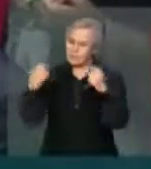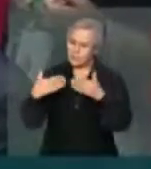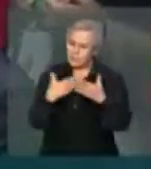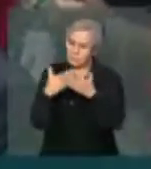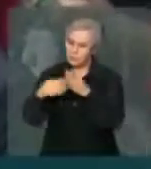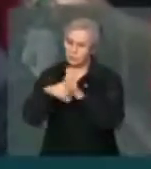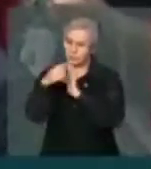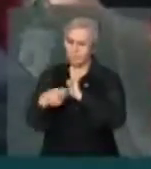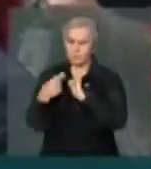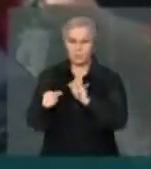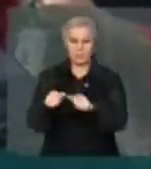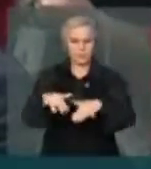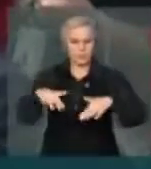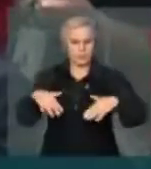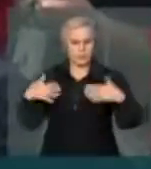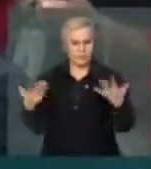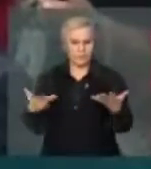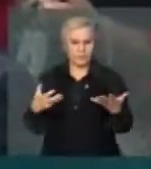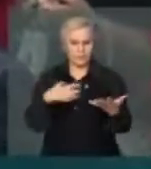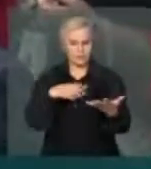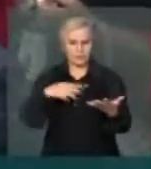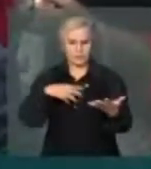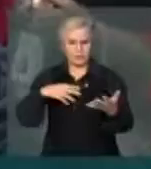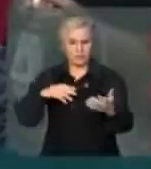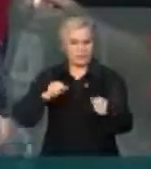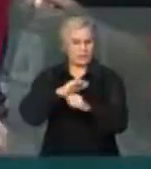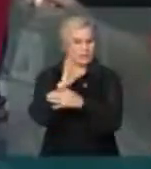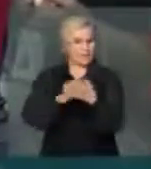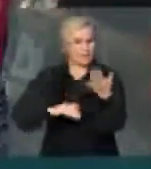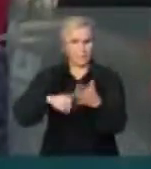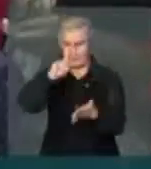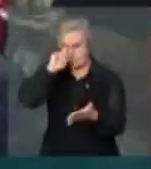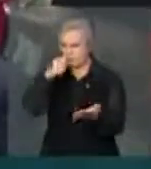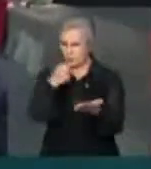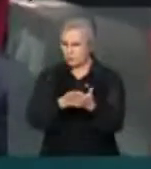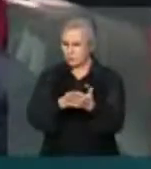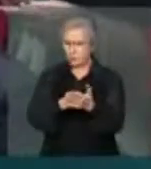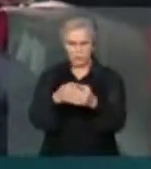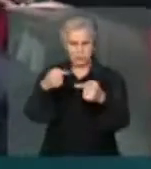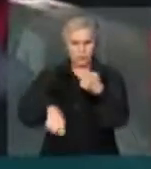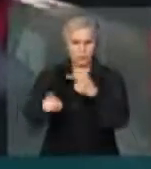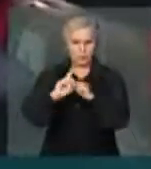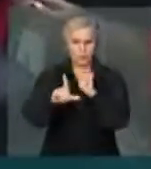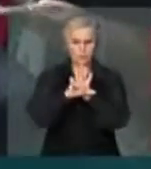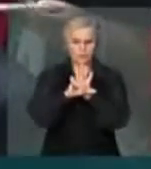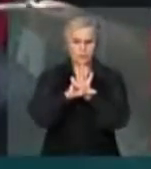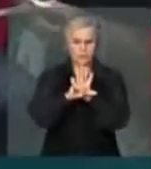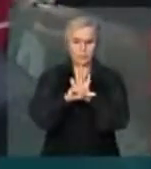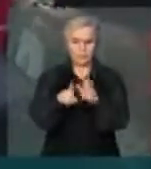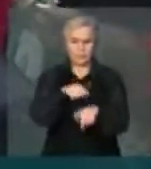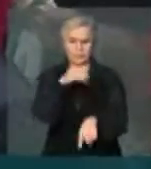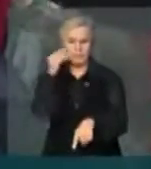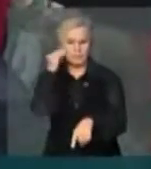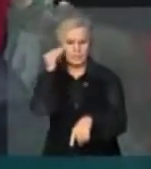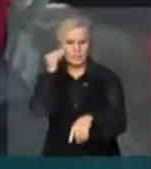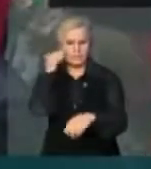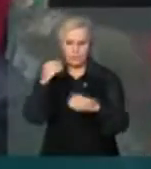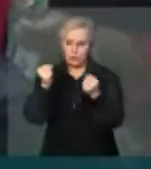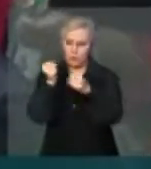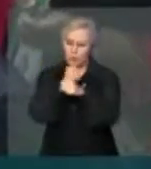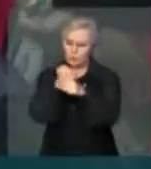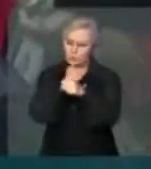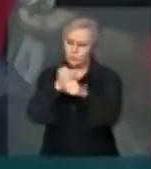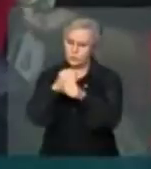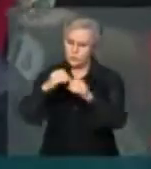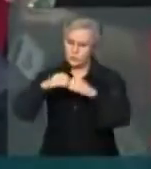pelo plenário de forma claramente legal para abrir a oportunidade e a possibilidade da construção de um shopping